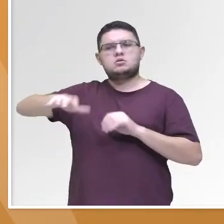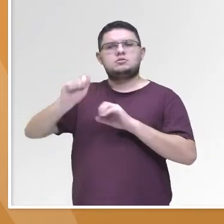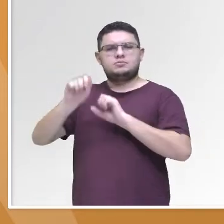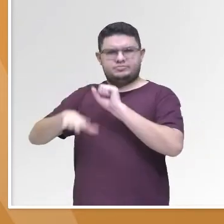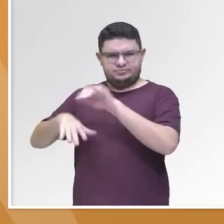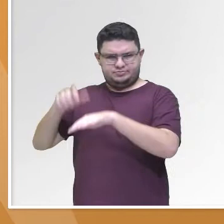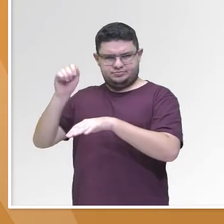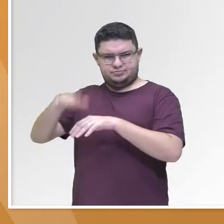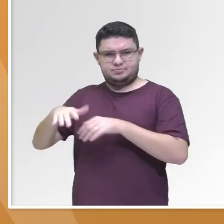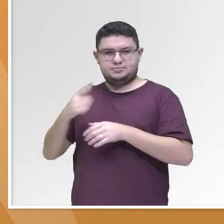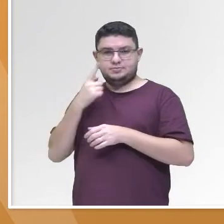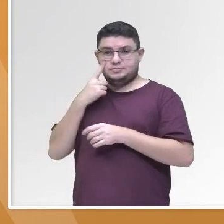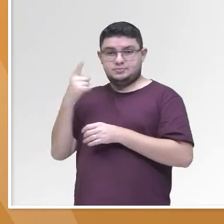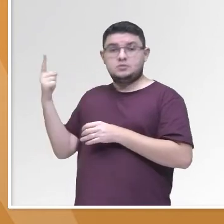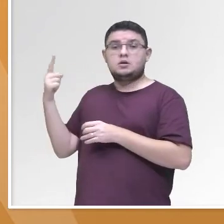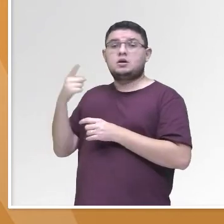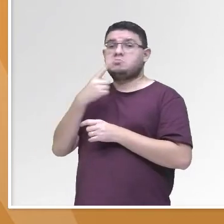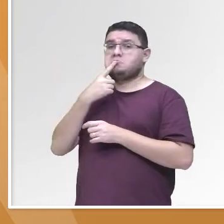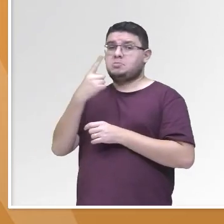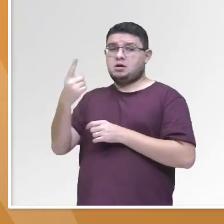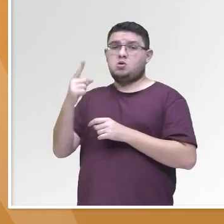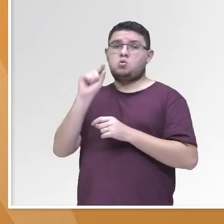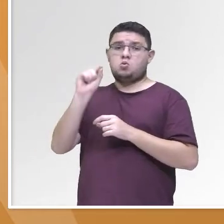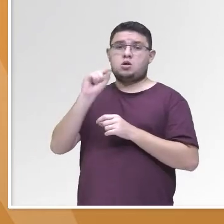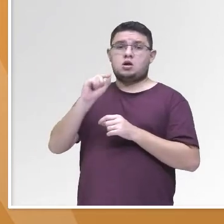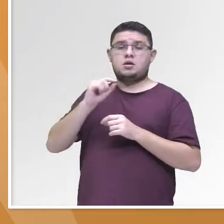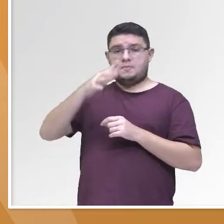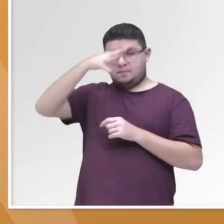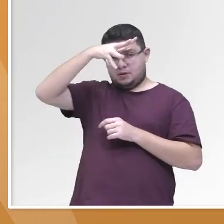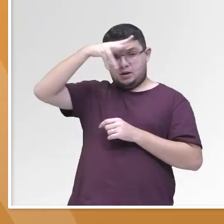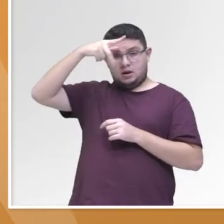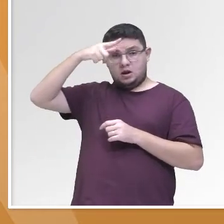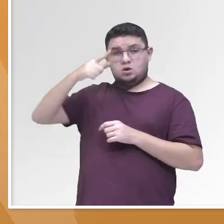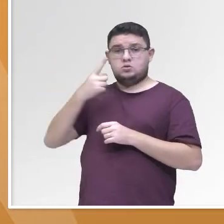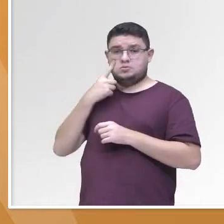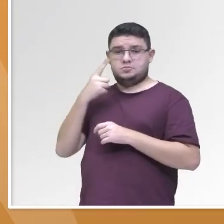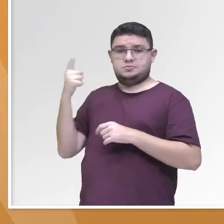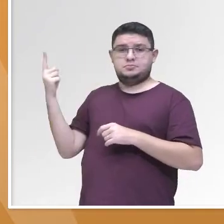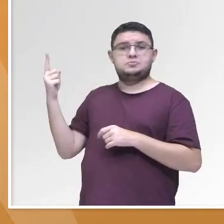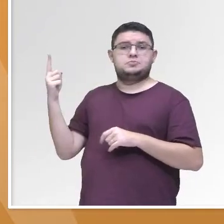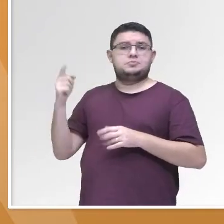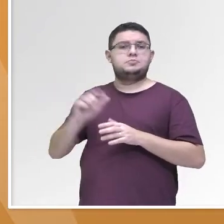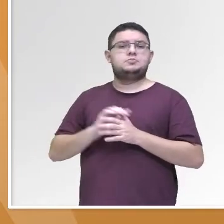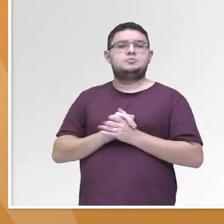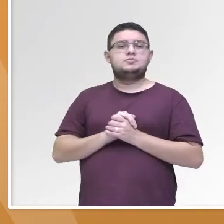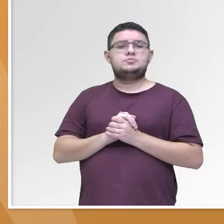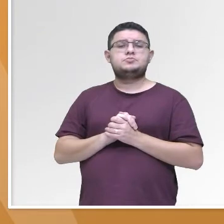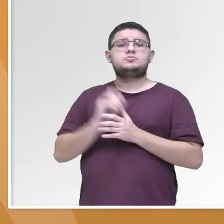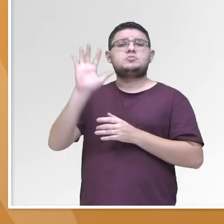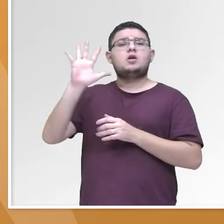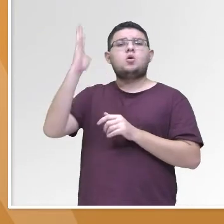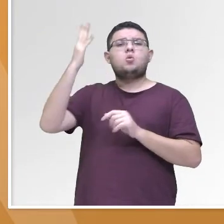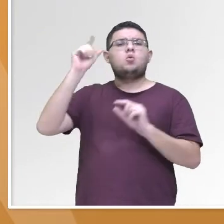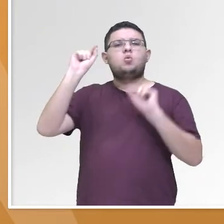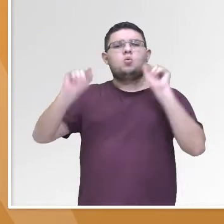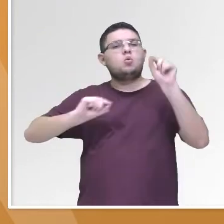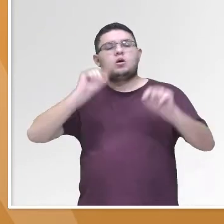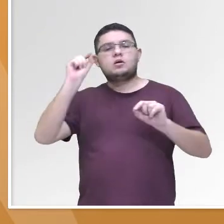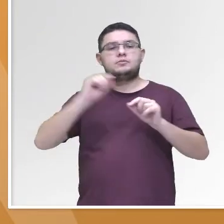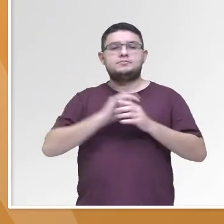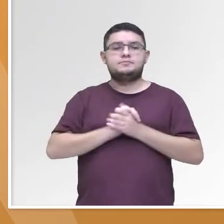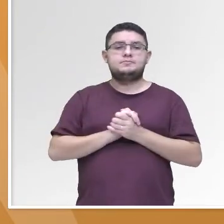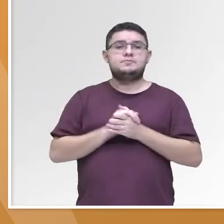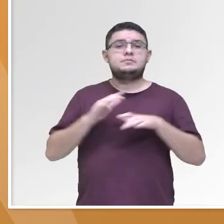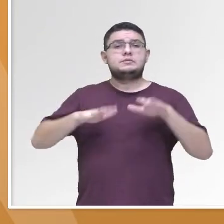aqui próximo já da cidade, aqui em Manaus. Então, o que acontece? Às vezes ele é feito